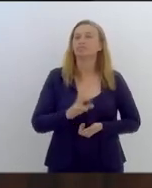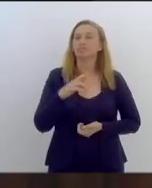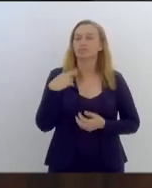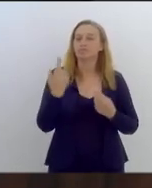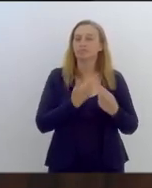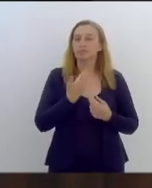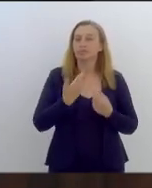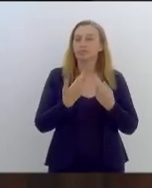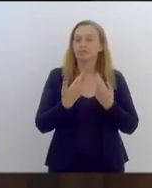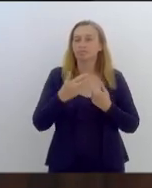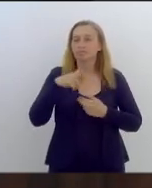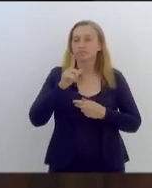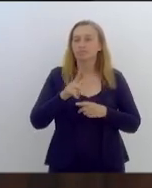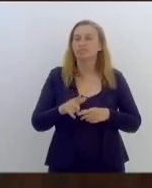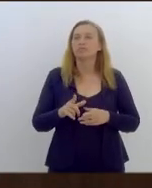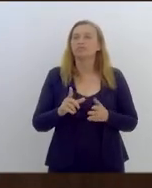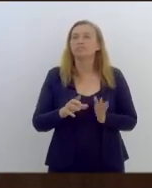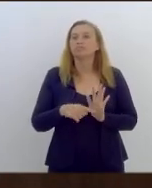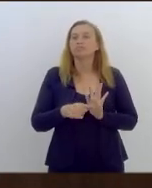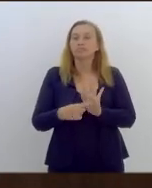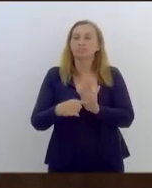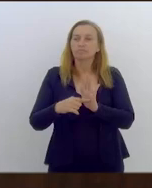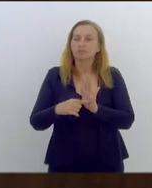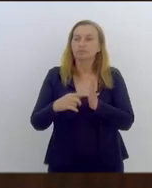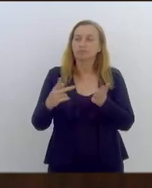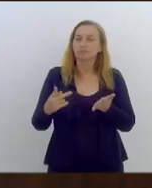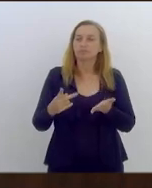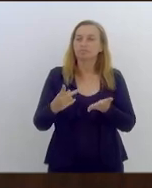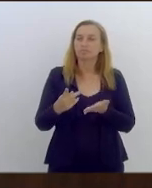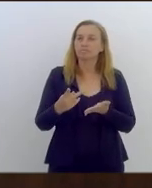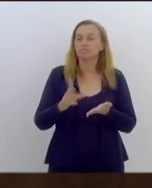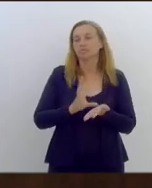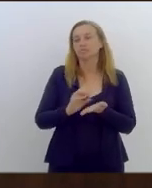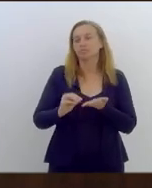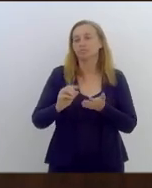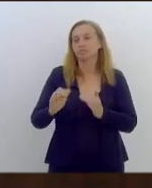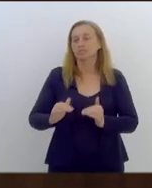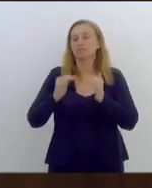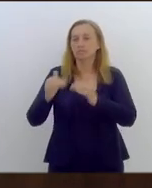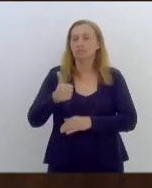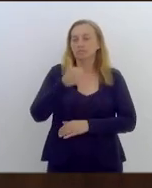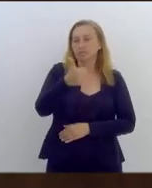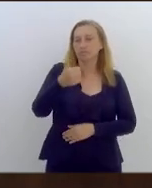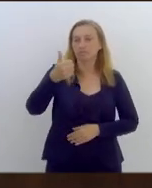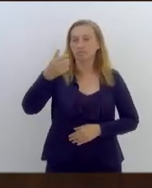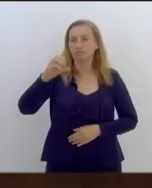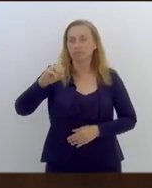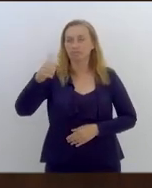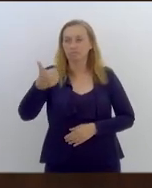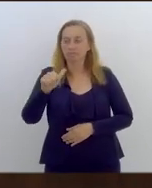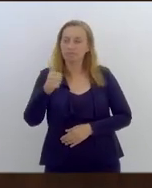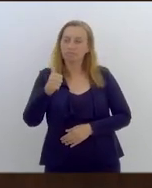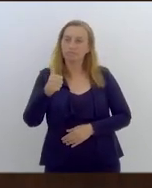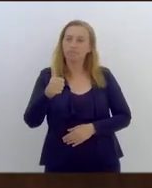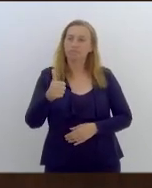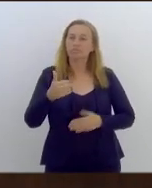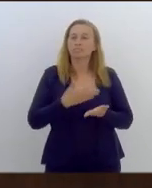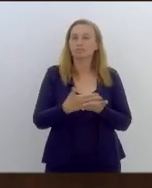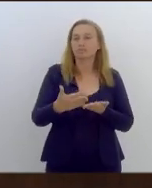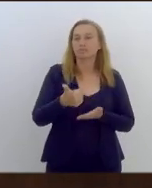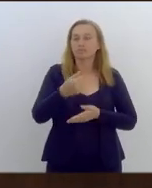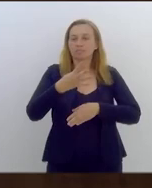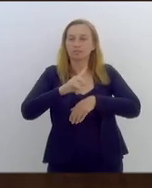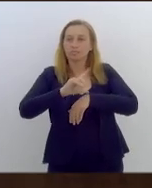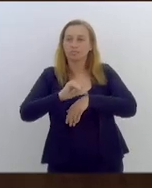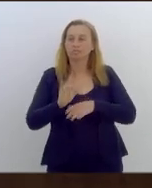anterior. A ata reflete com exatidão o ocorrido na 111ª sessão ordinária, que, iniciada às 14 horas,